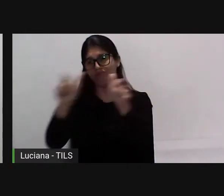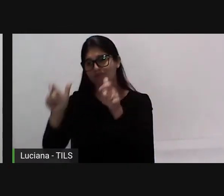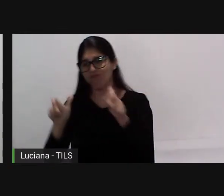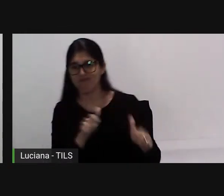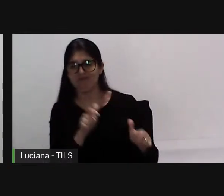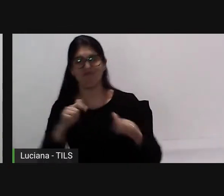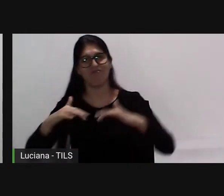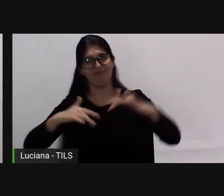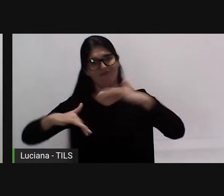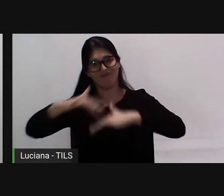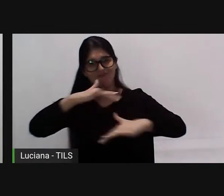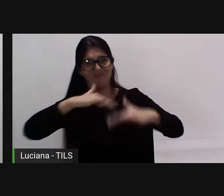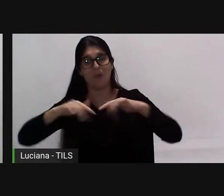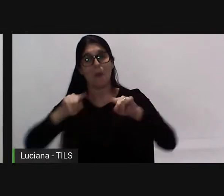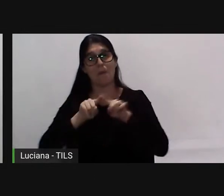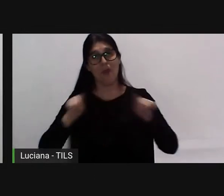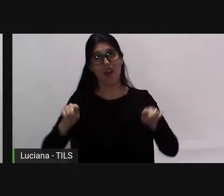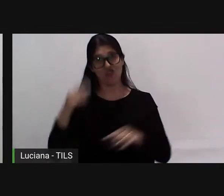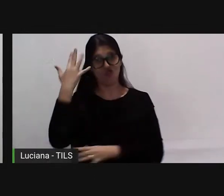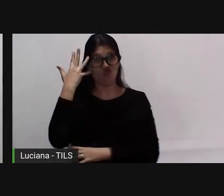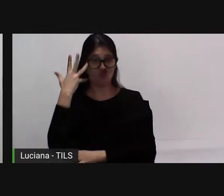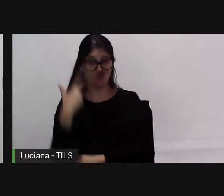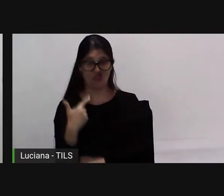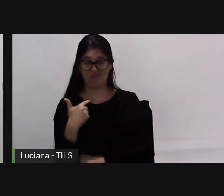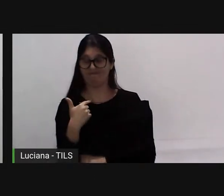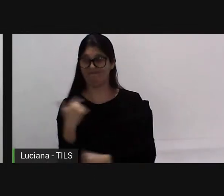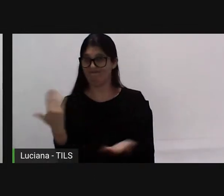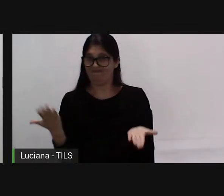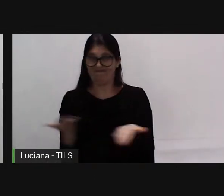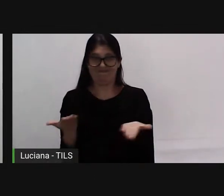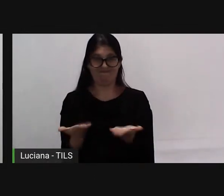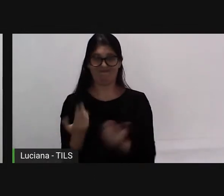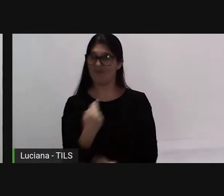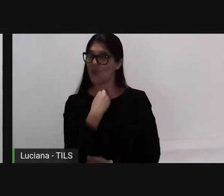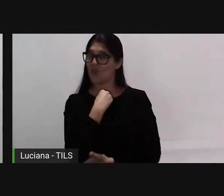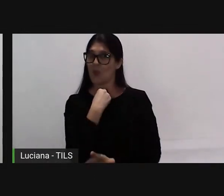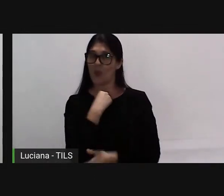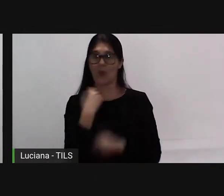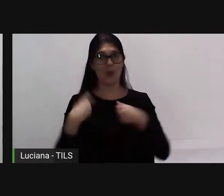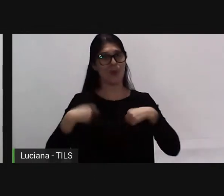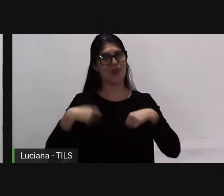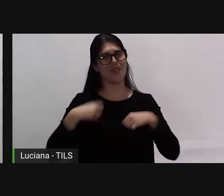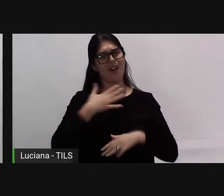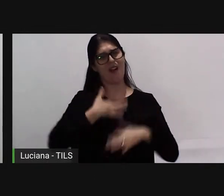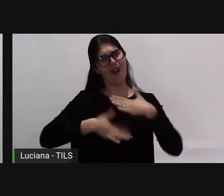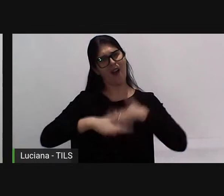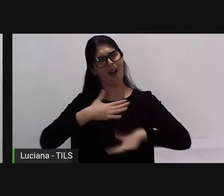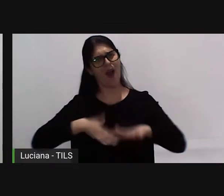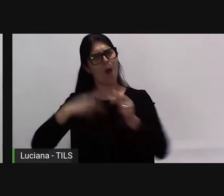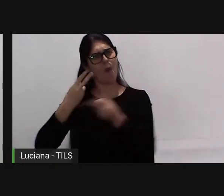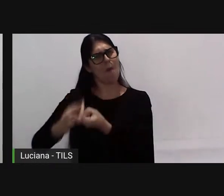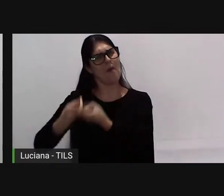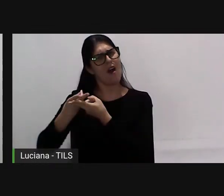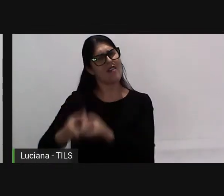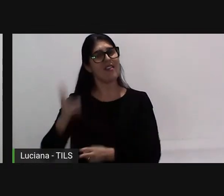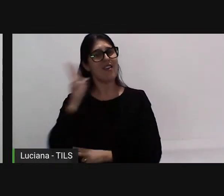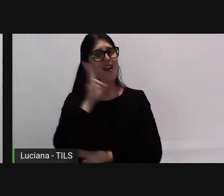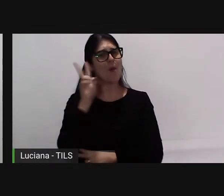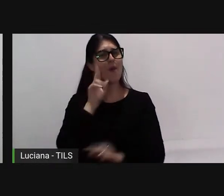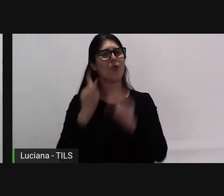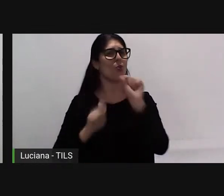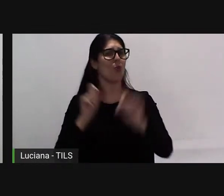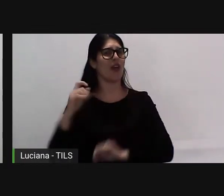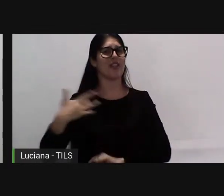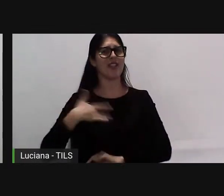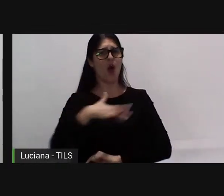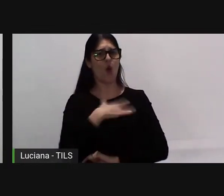os dias atuais não nos permitem. Precisamos ter calma, paciência, lembrando que a saúde e a vida são os nossos